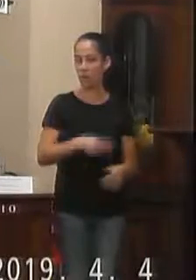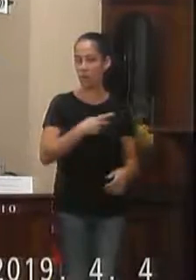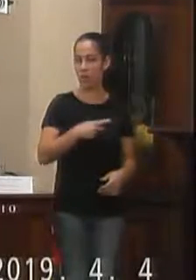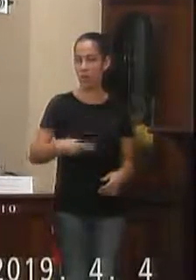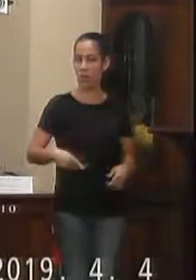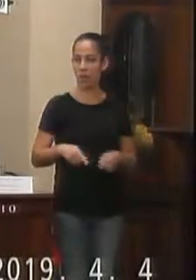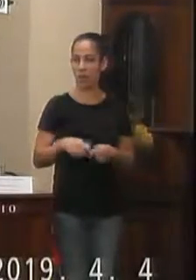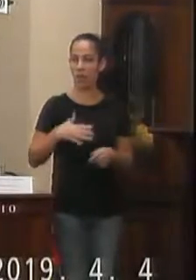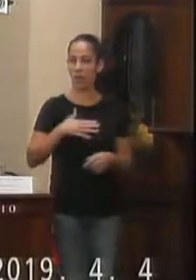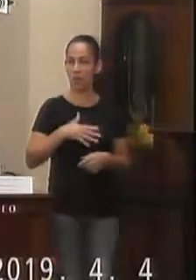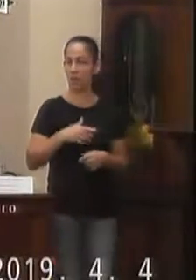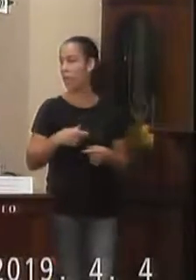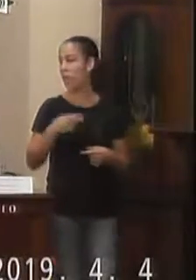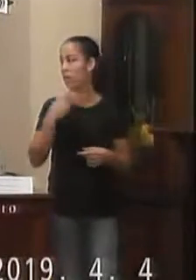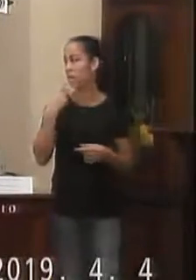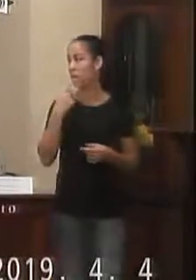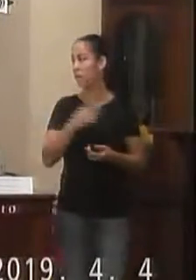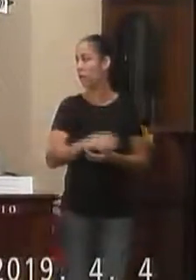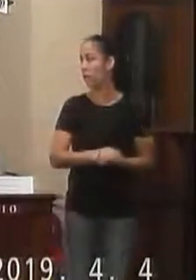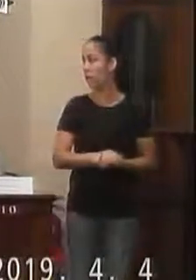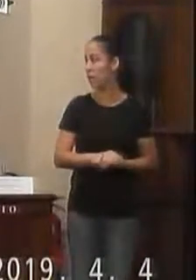gostaria de discutir.